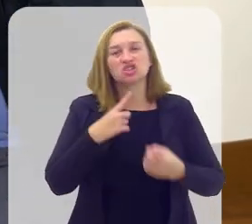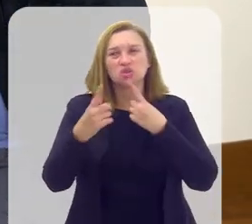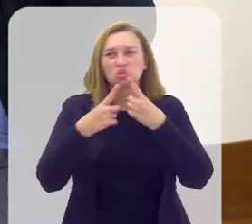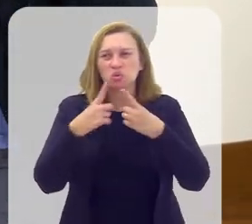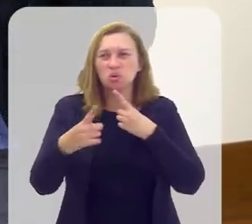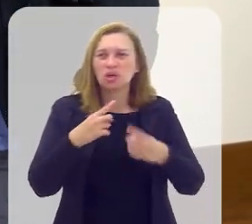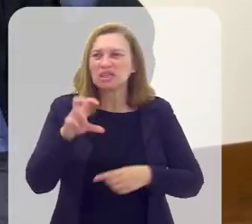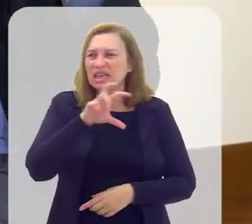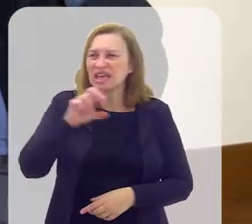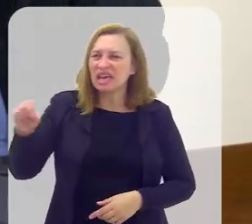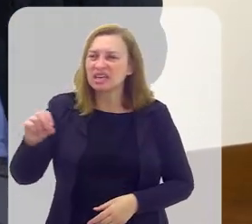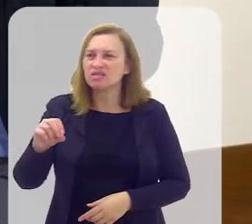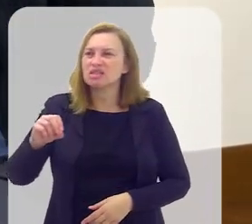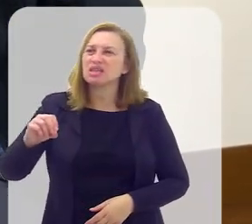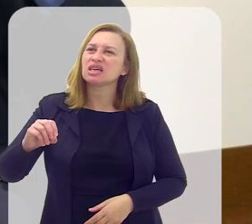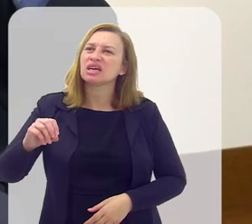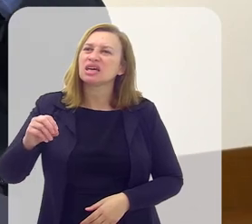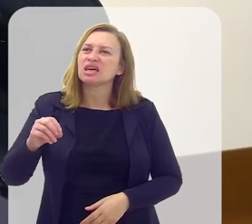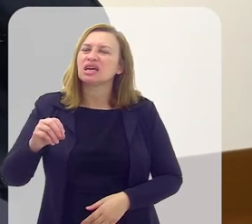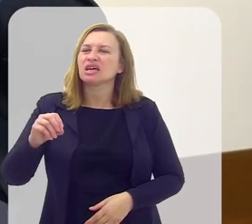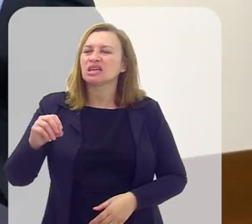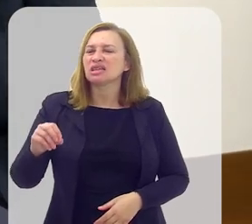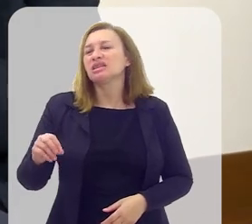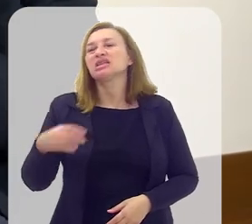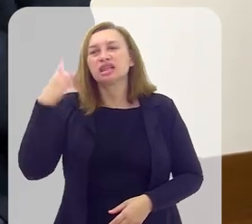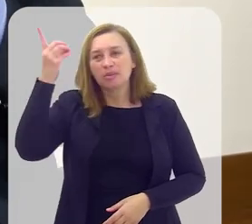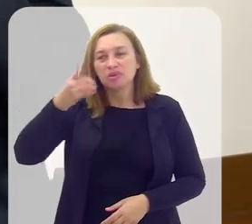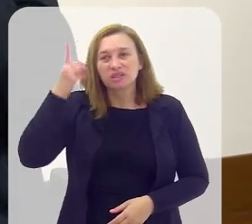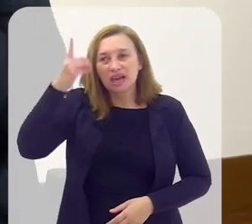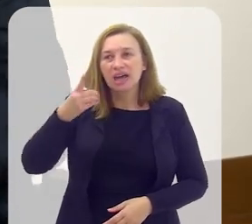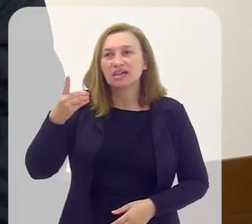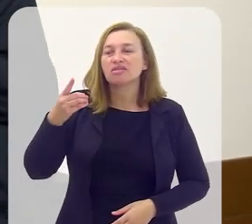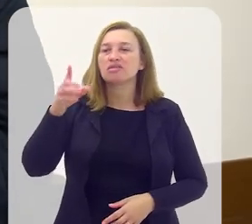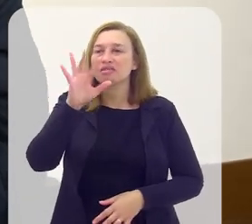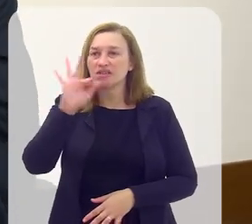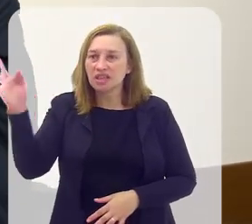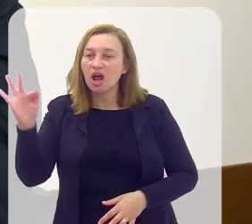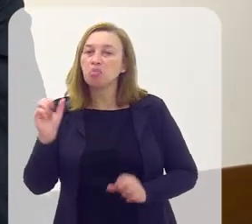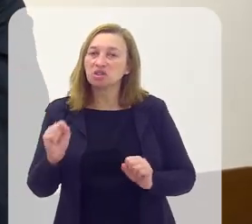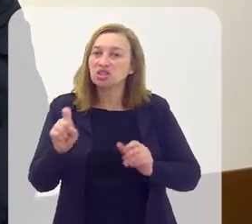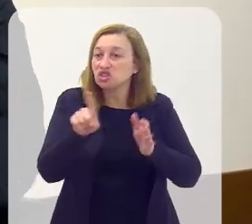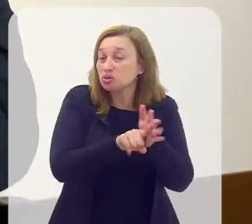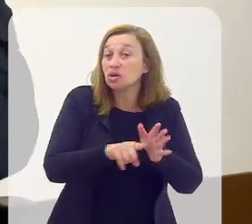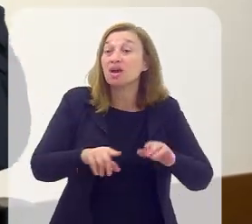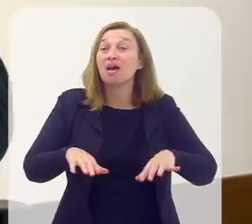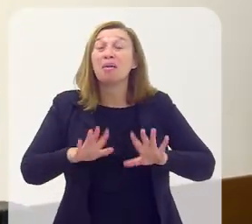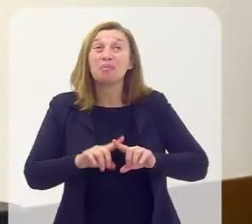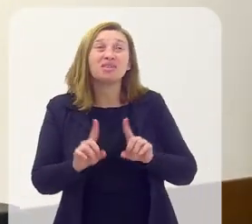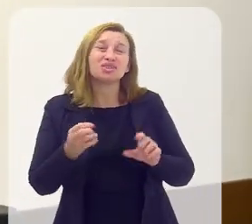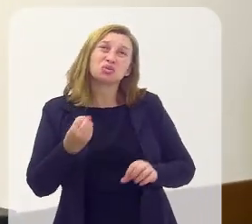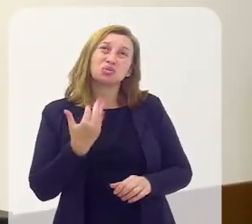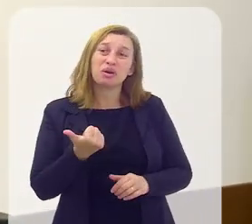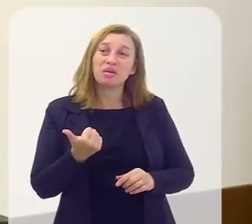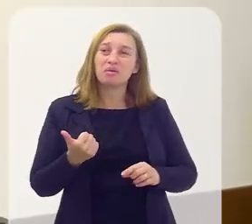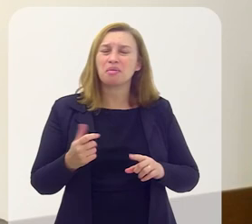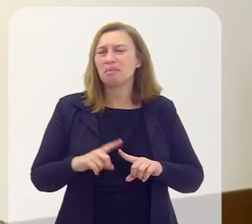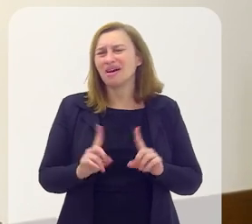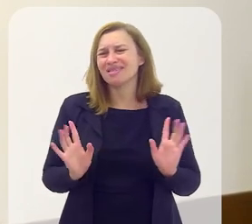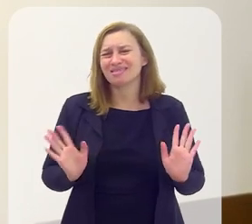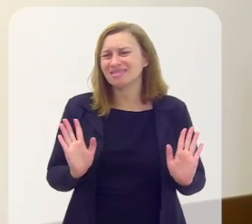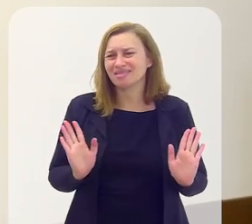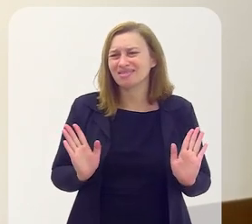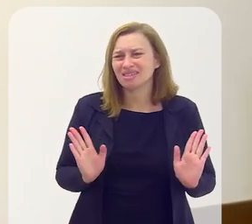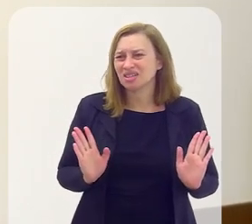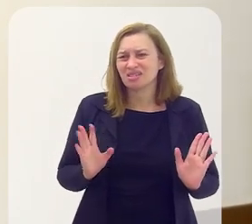agora mesmo, se discute, tem 513 deputados federais, podia ser menos, etc. e tal. Tudo bem, mas isso